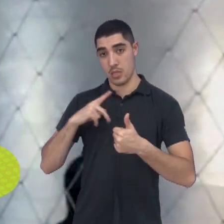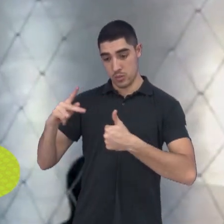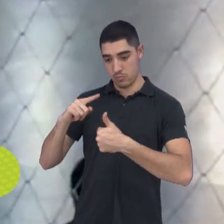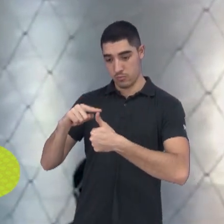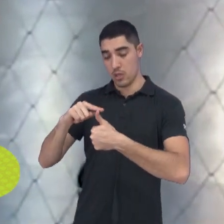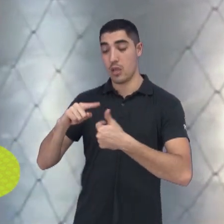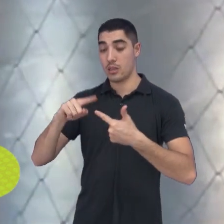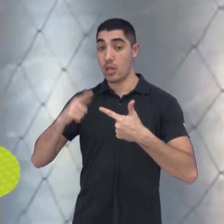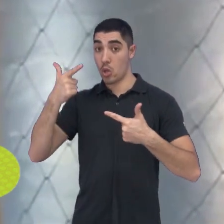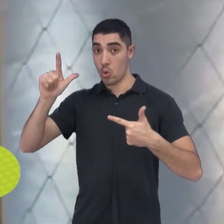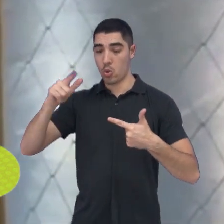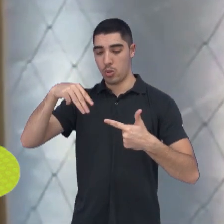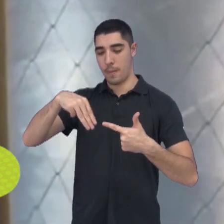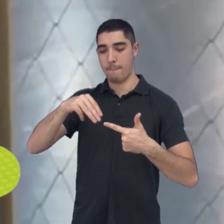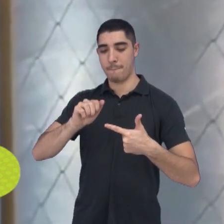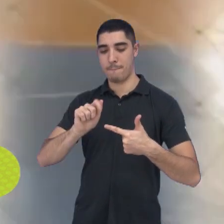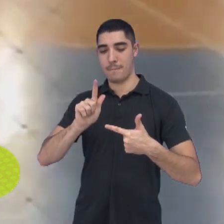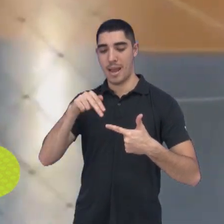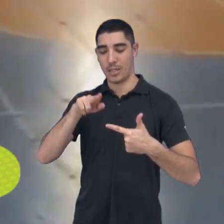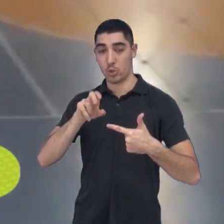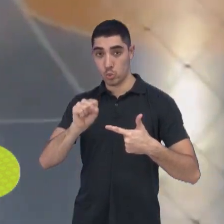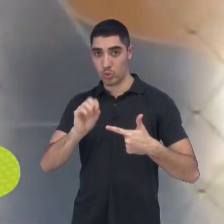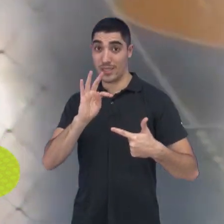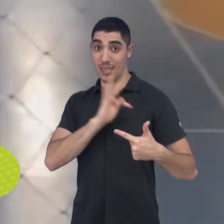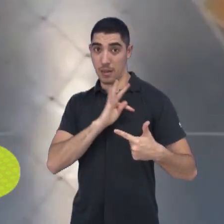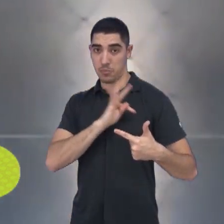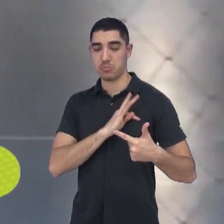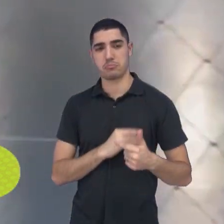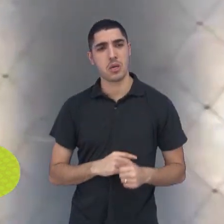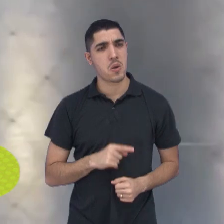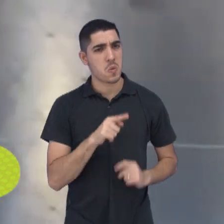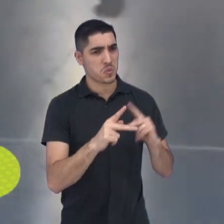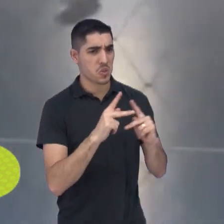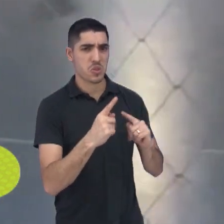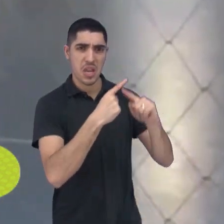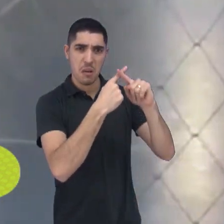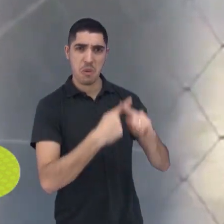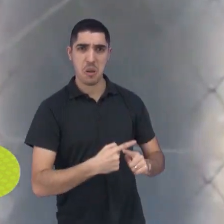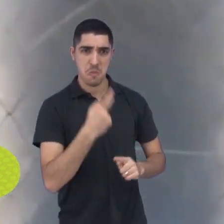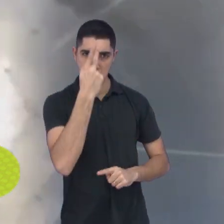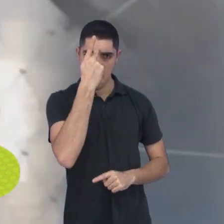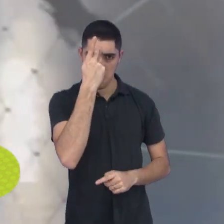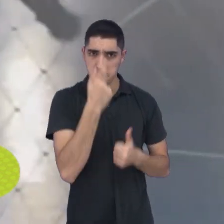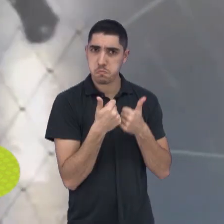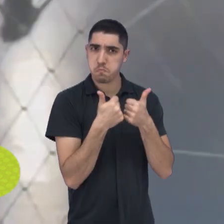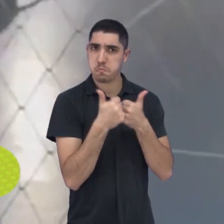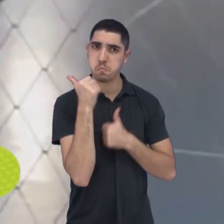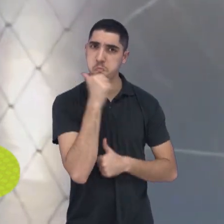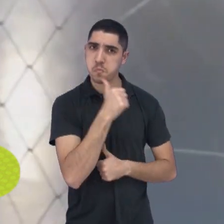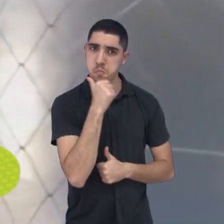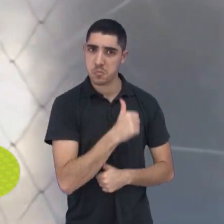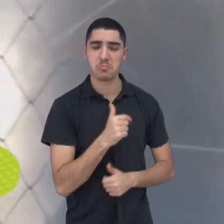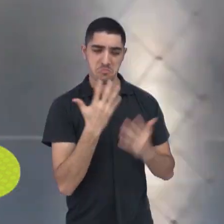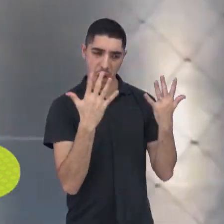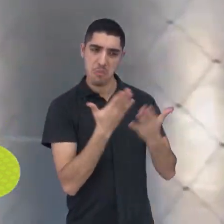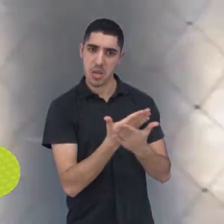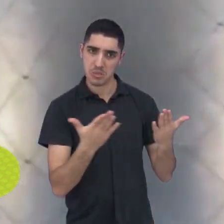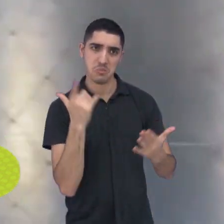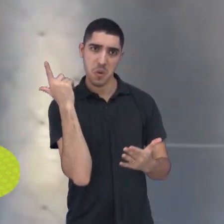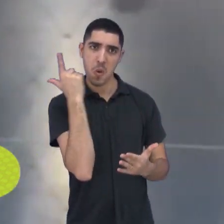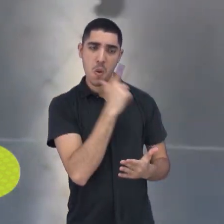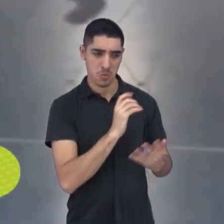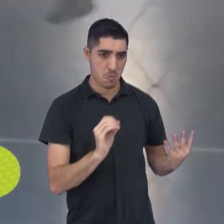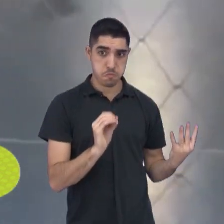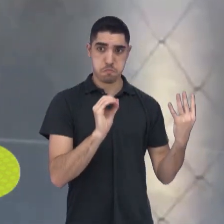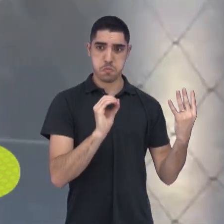jogo a menos e pode ultrapassar a equipe do São José, Brunão. O São José no Paulista sobra, né? No feminino, vai muito bem, parabéns para as meninas aí. O resultado mais do